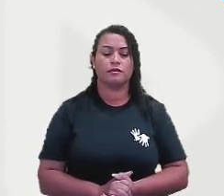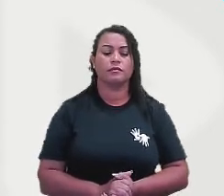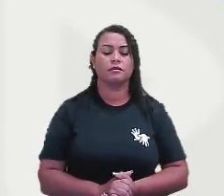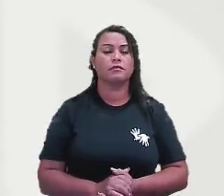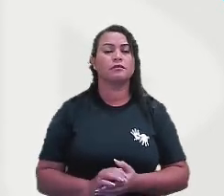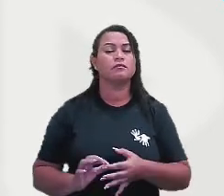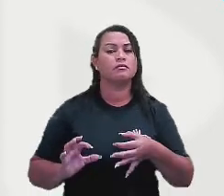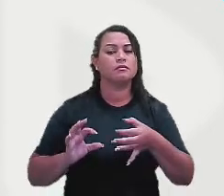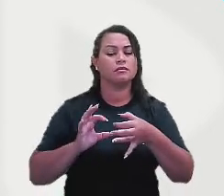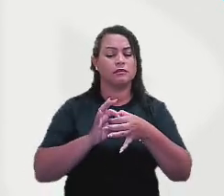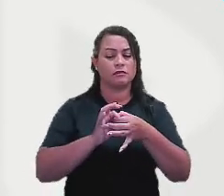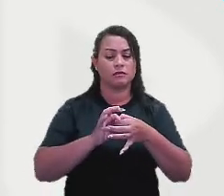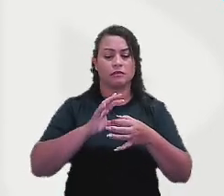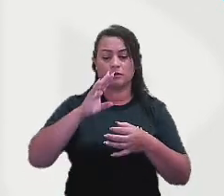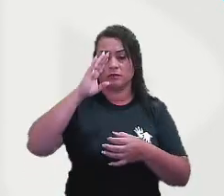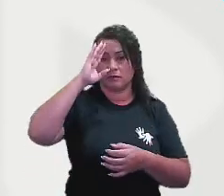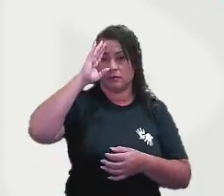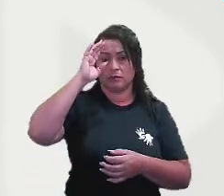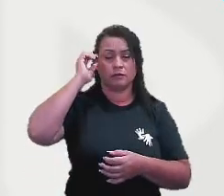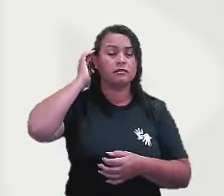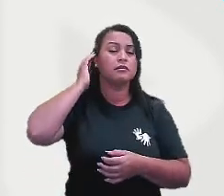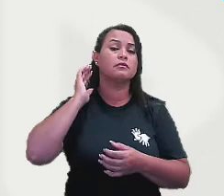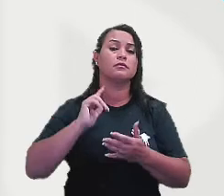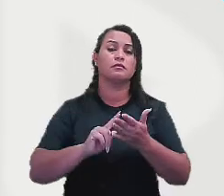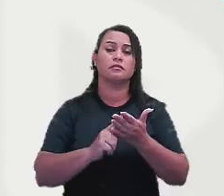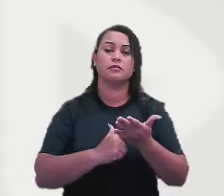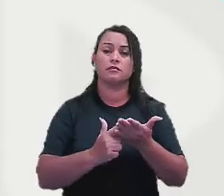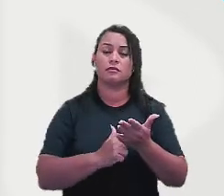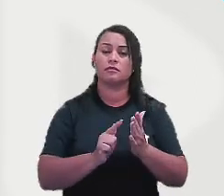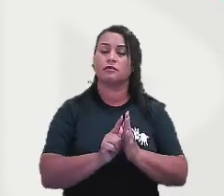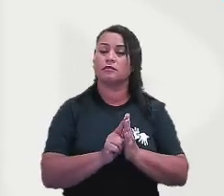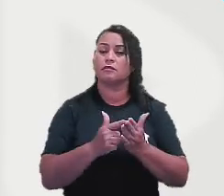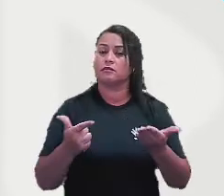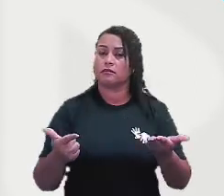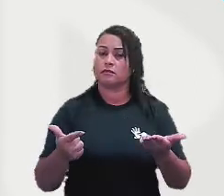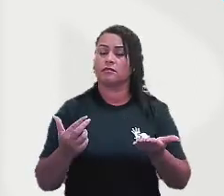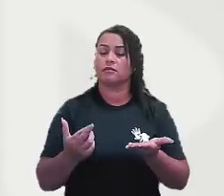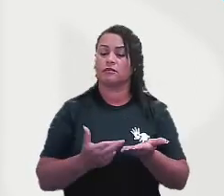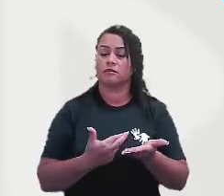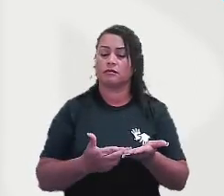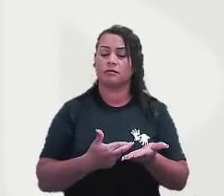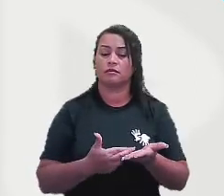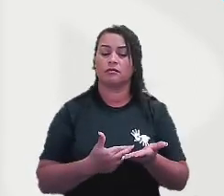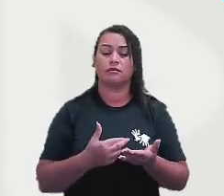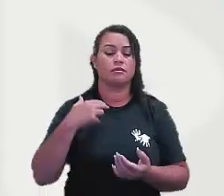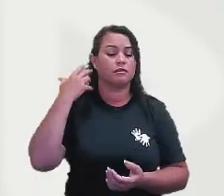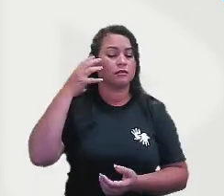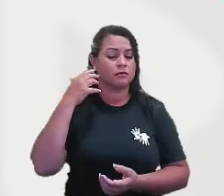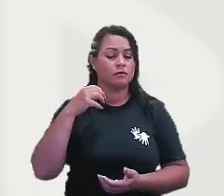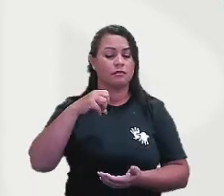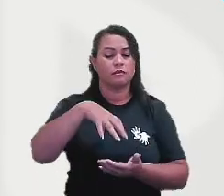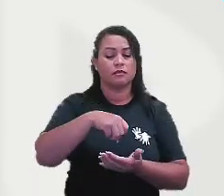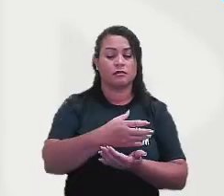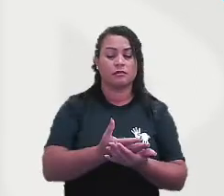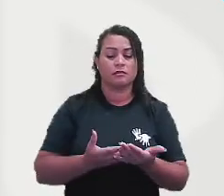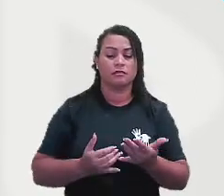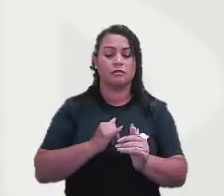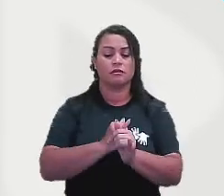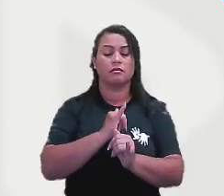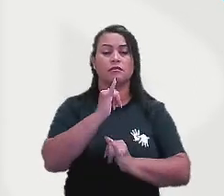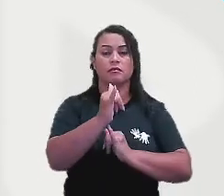Veiculado principalmente nos jornais, né? Revistas, rádios, impressos, internet e